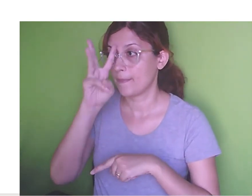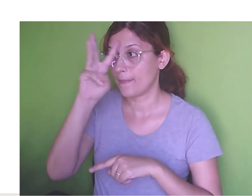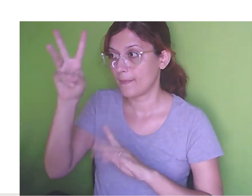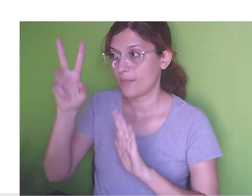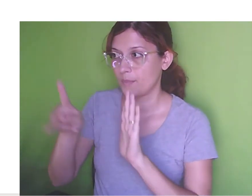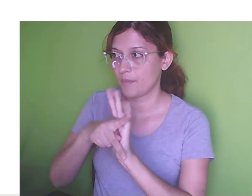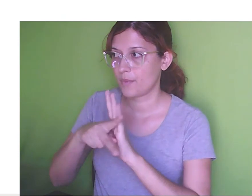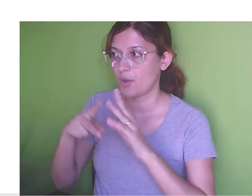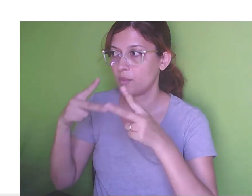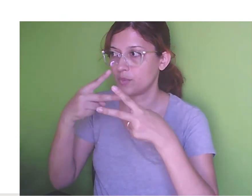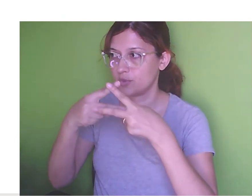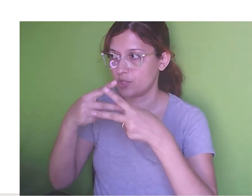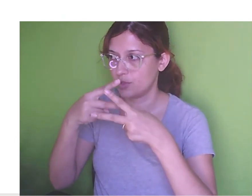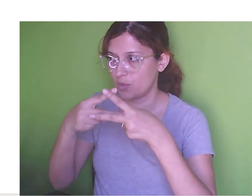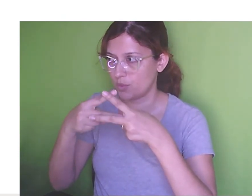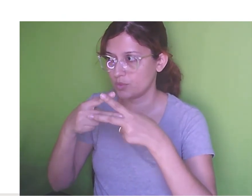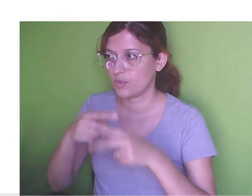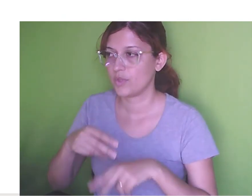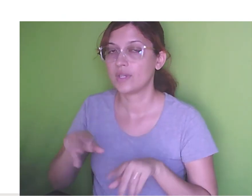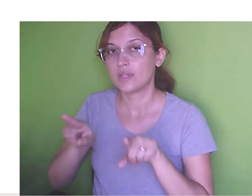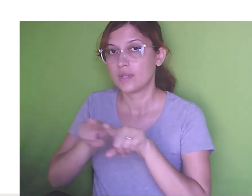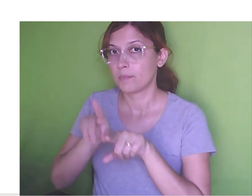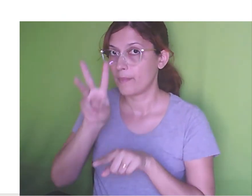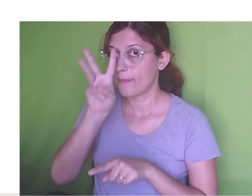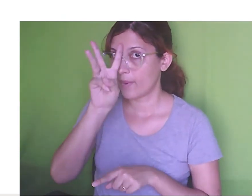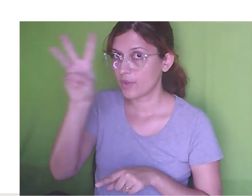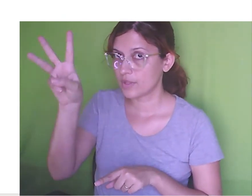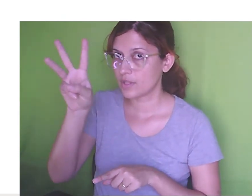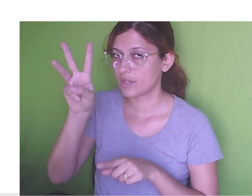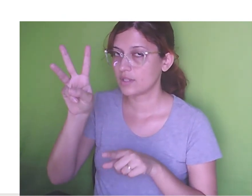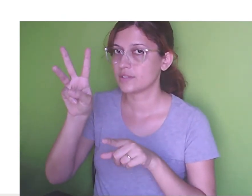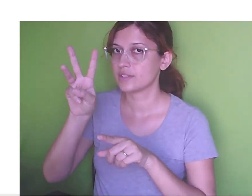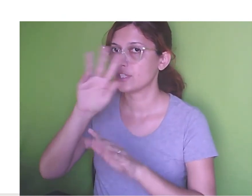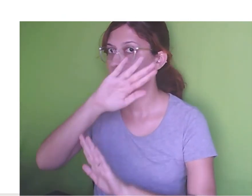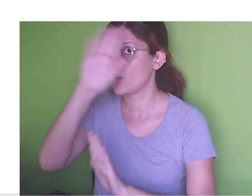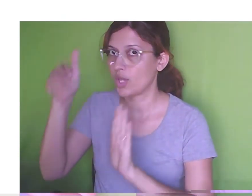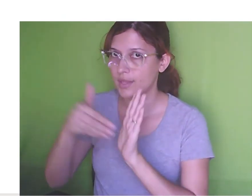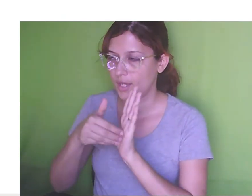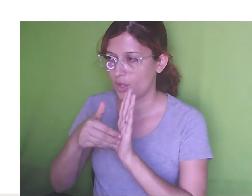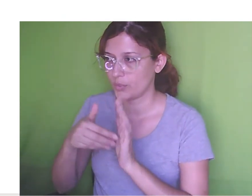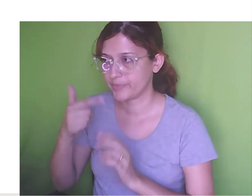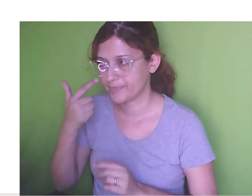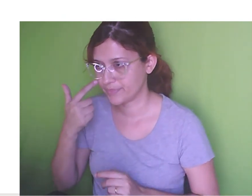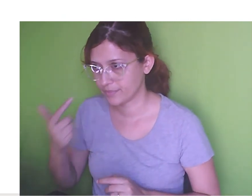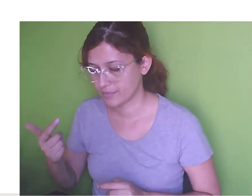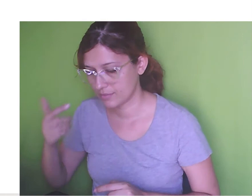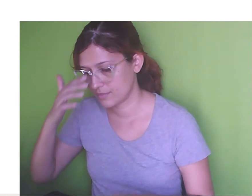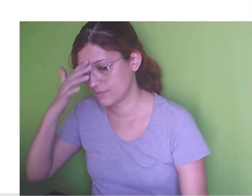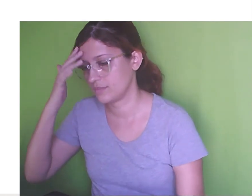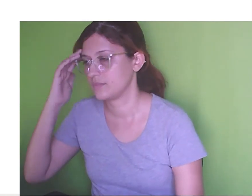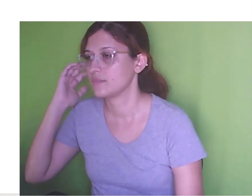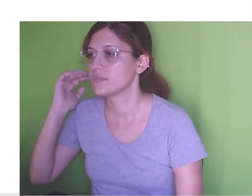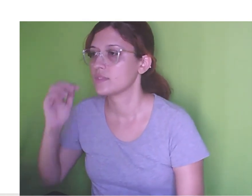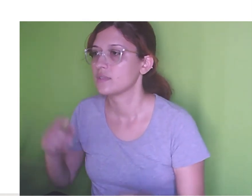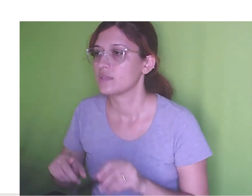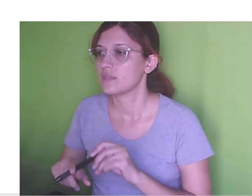a potência no diodo e a potência total.